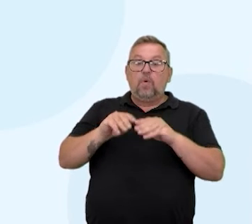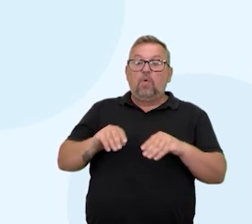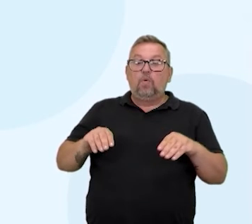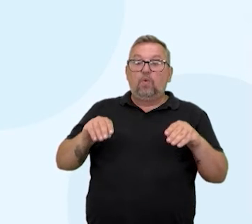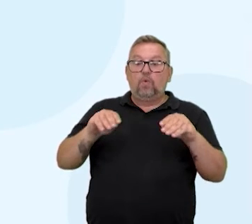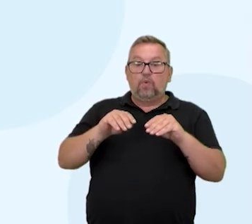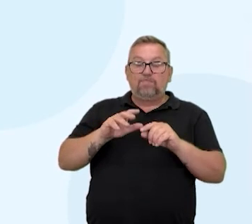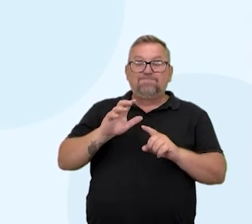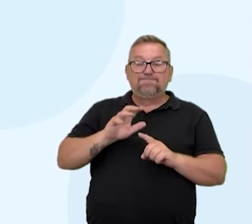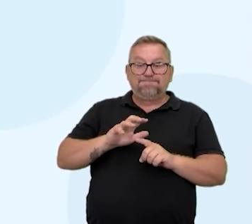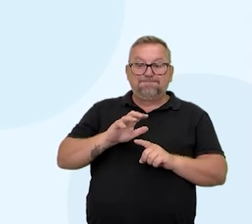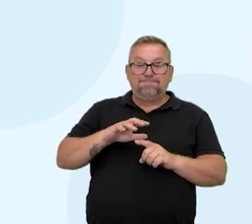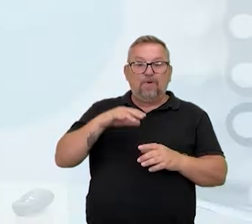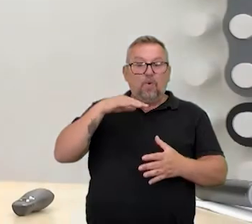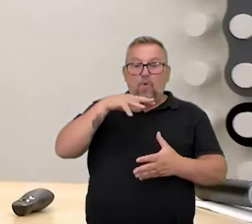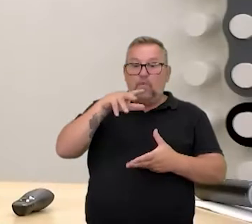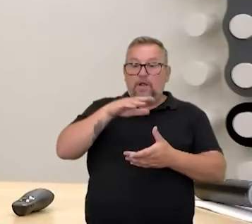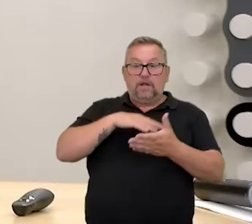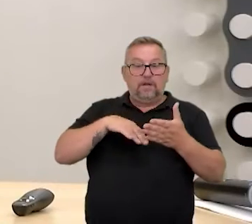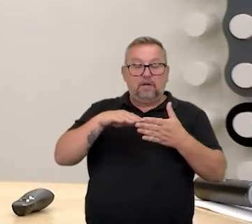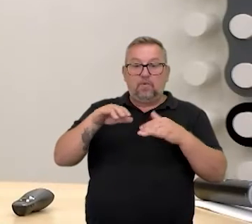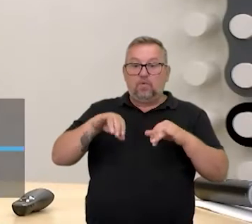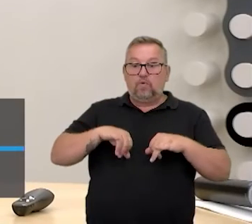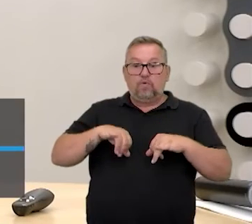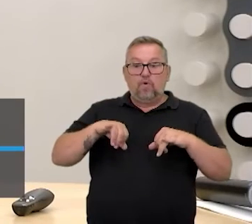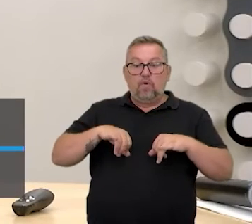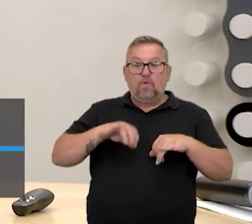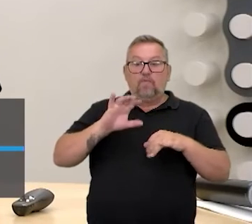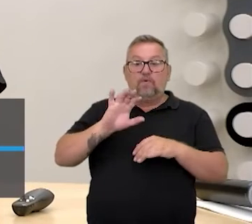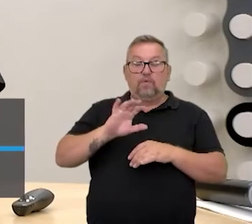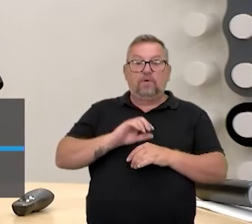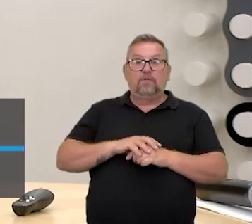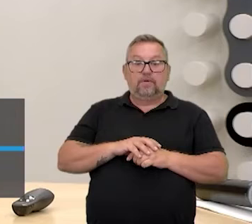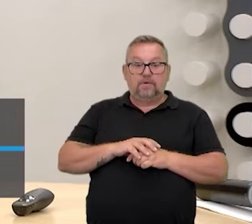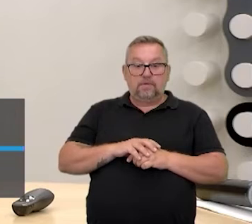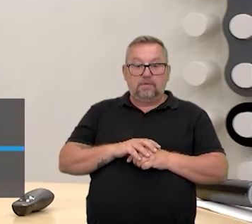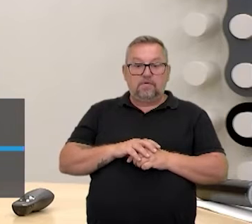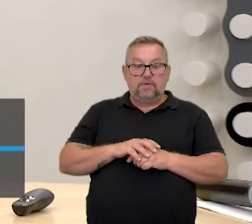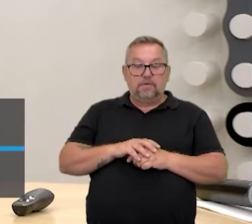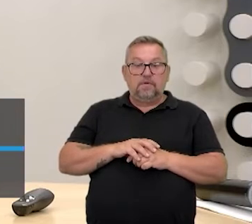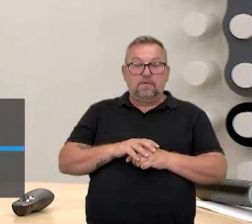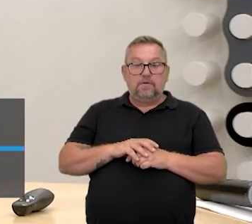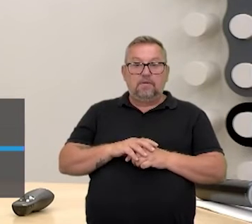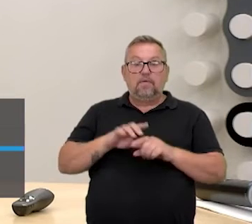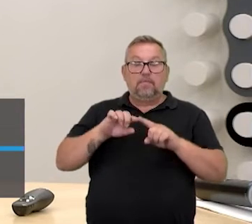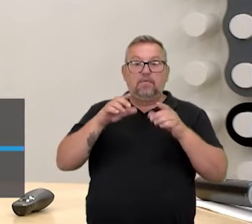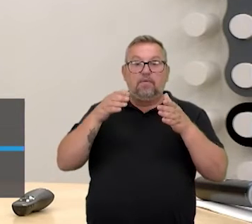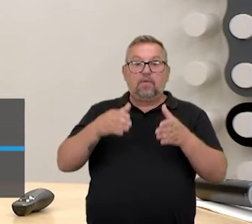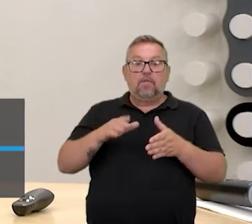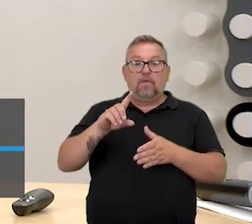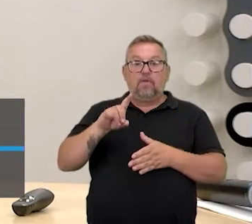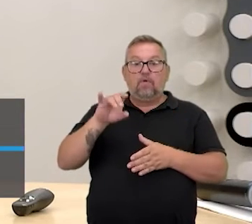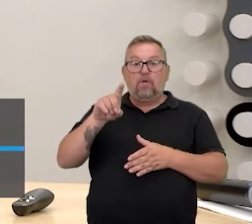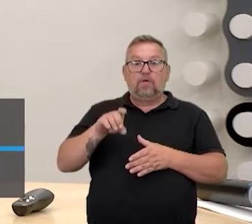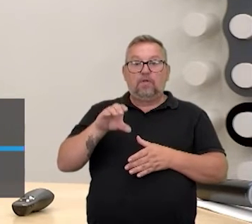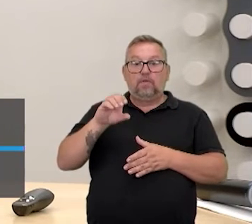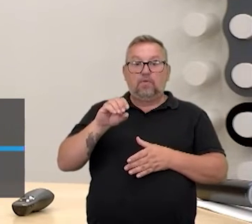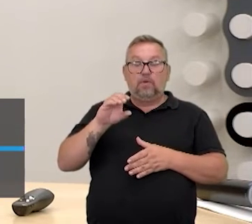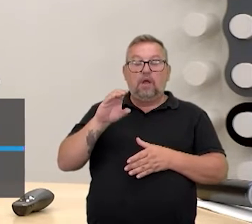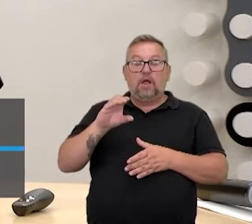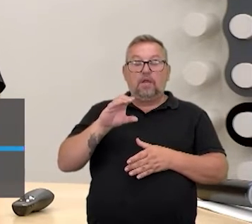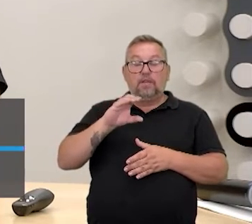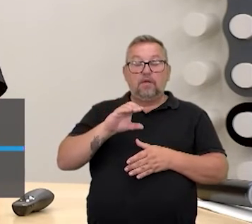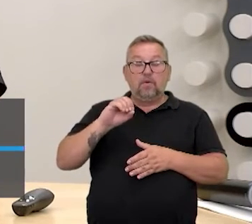ele é afetado. Ou seja, o planeta inteiro ele é afetado também com essa questão aí, né, da concentração de dióxido de carbono